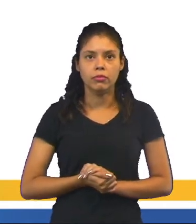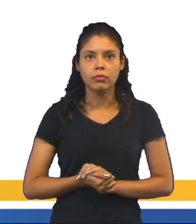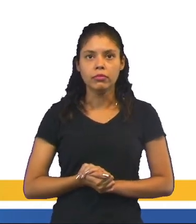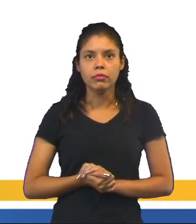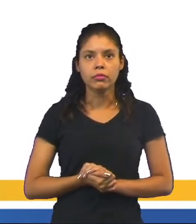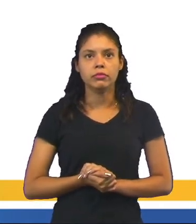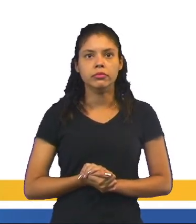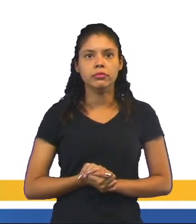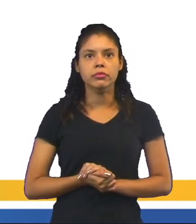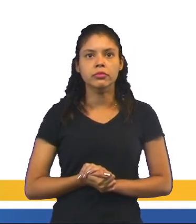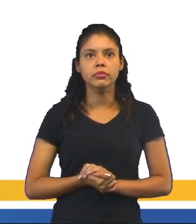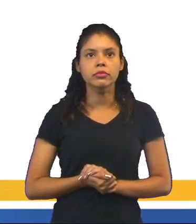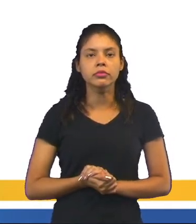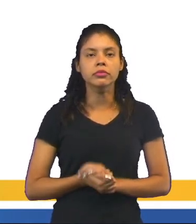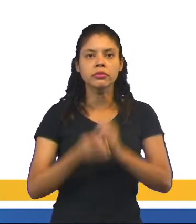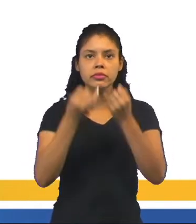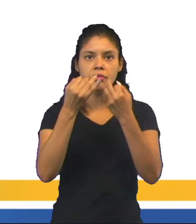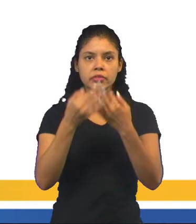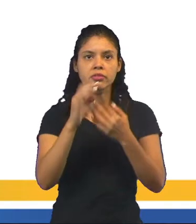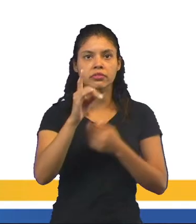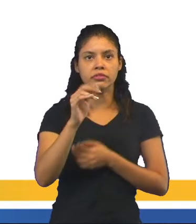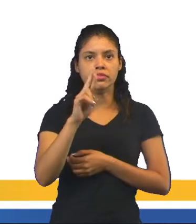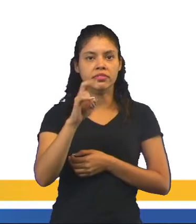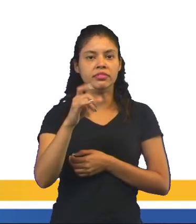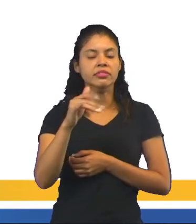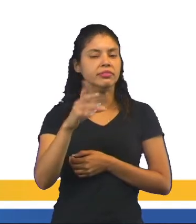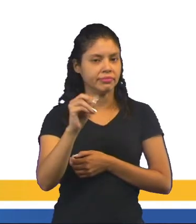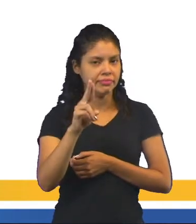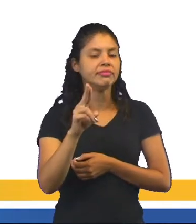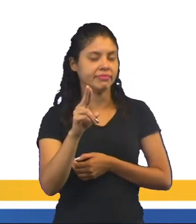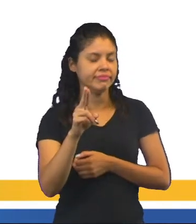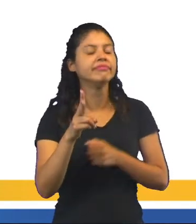grito. Declarou, do verbo declarar.